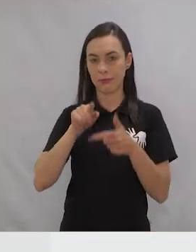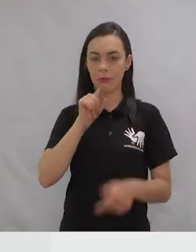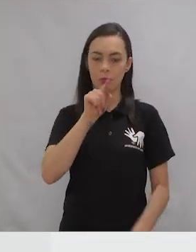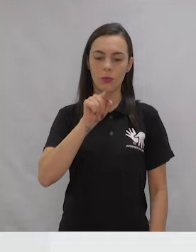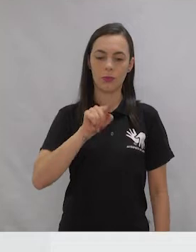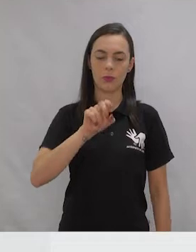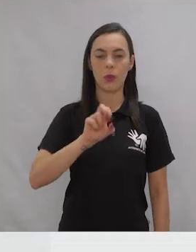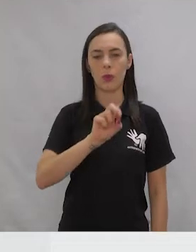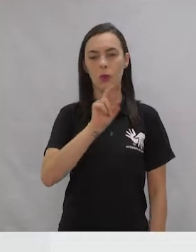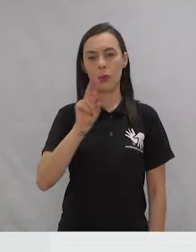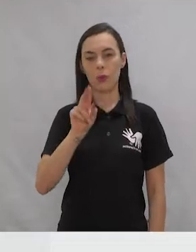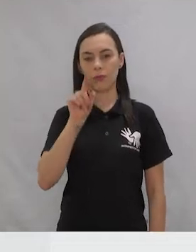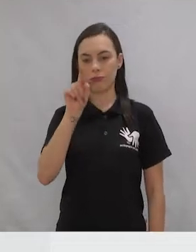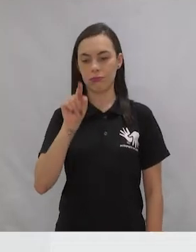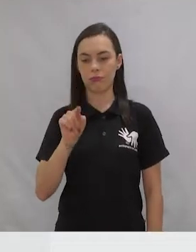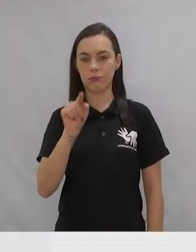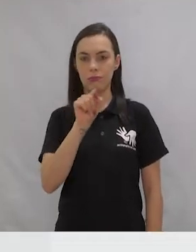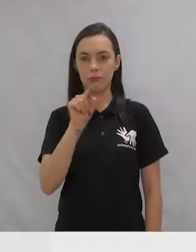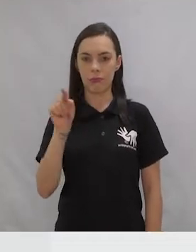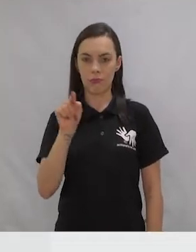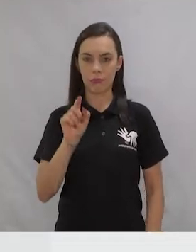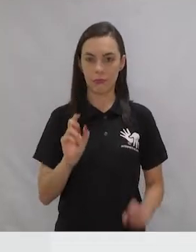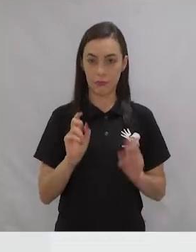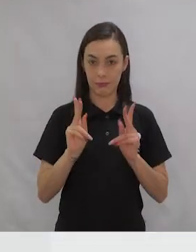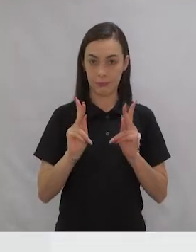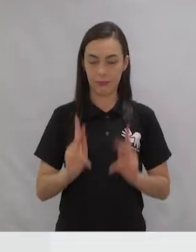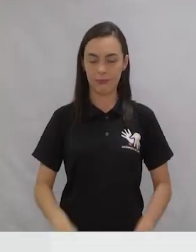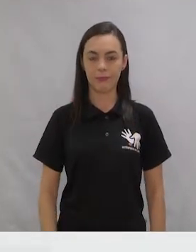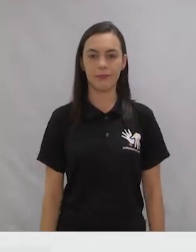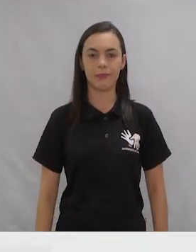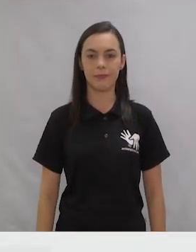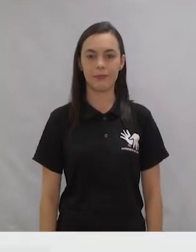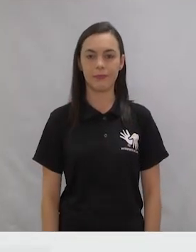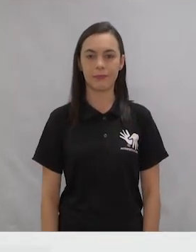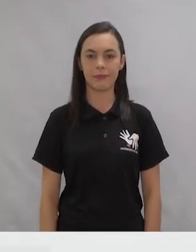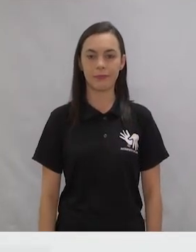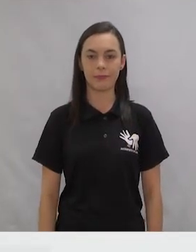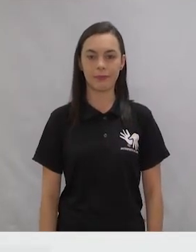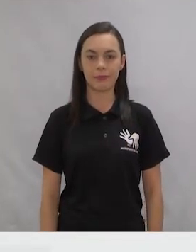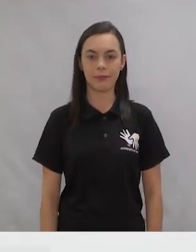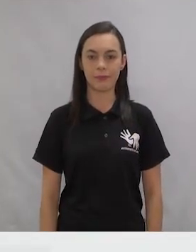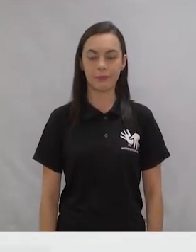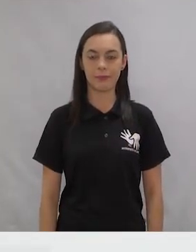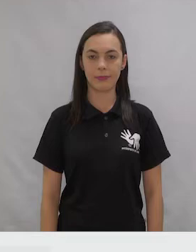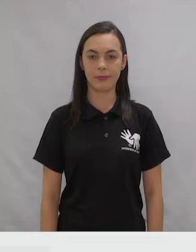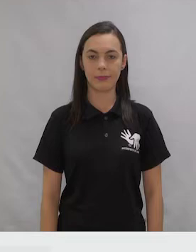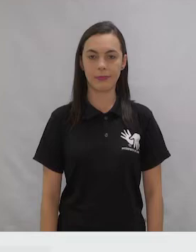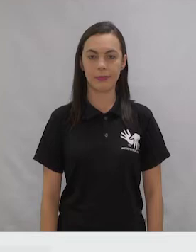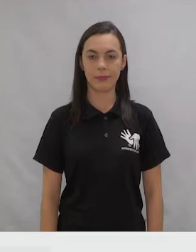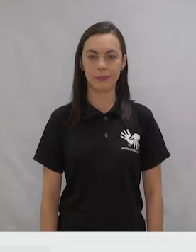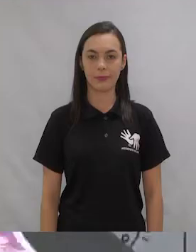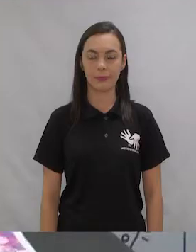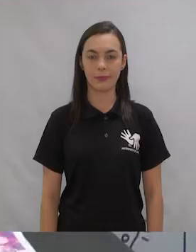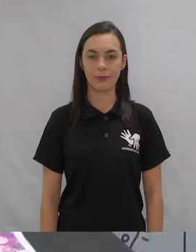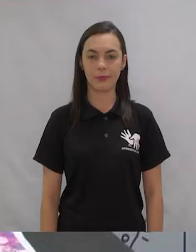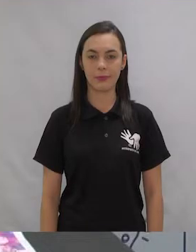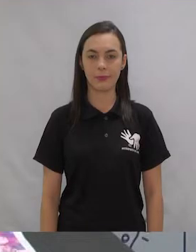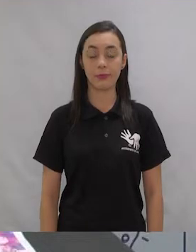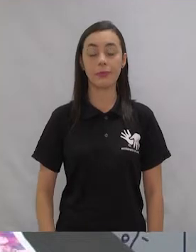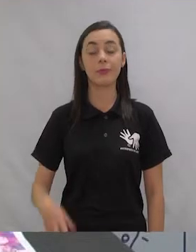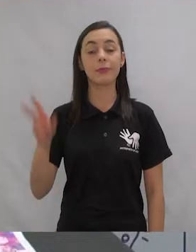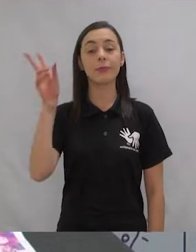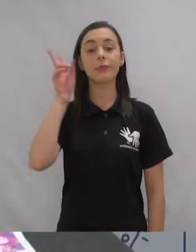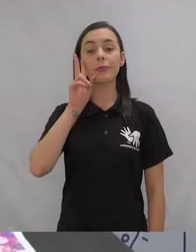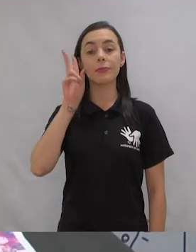um tracinho no meio dos dois pontos, certo? Muito bem. Vamos retomar